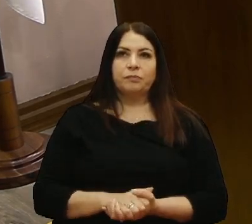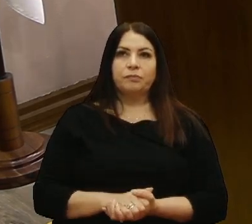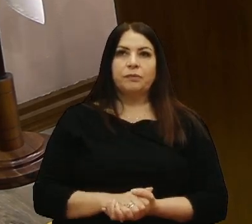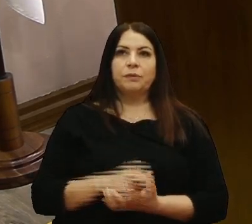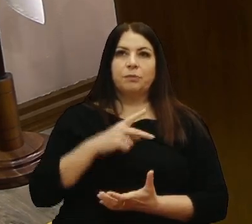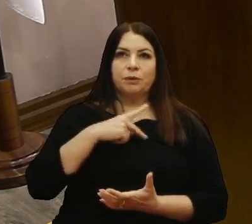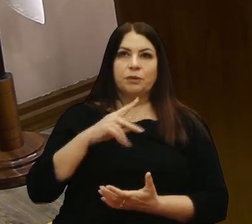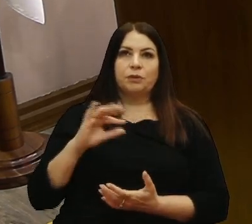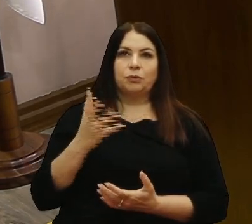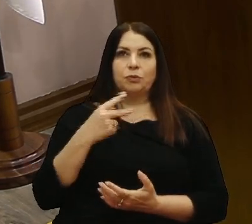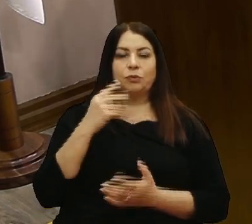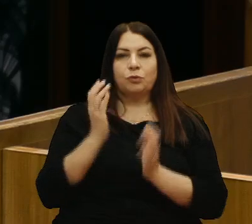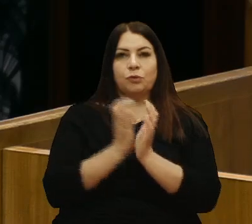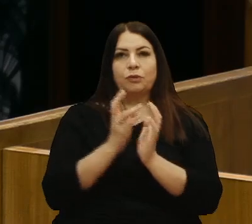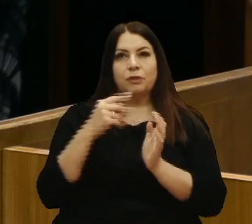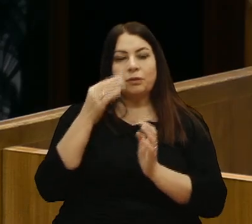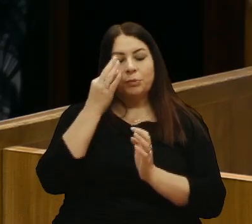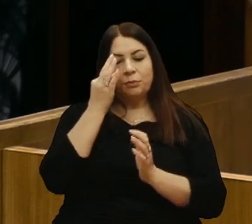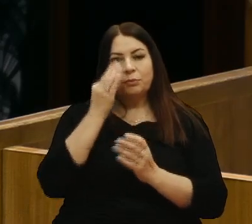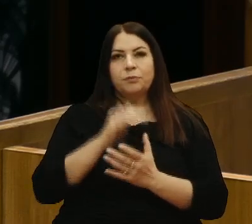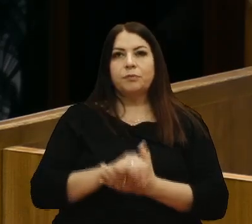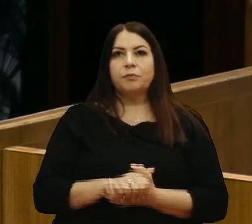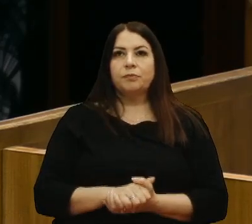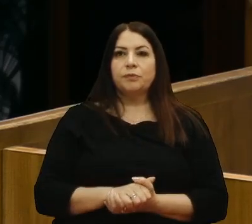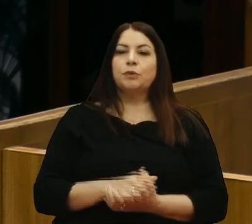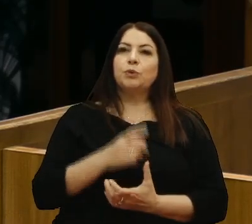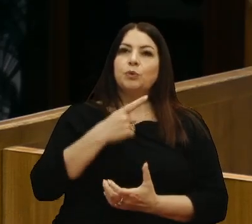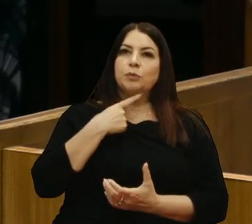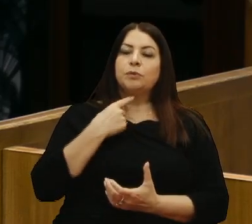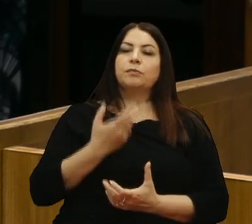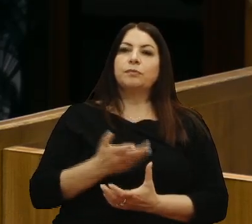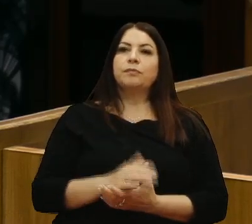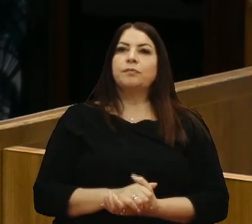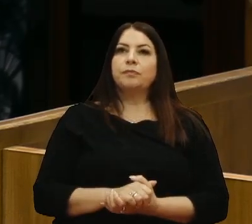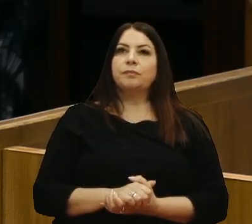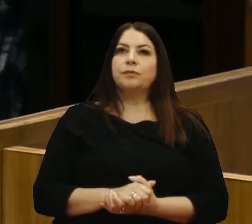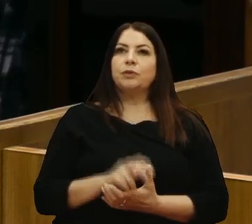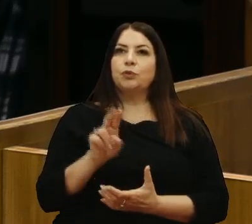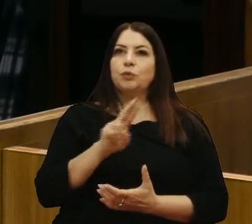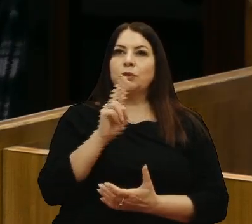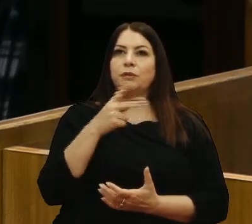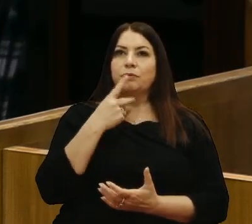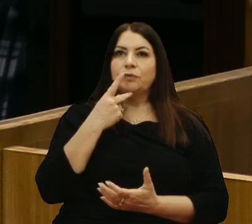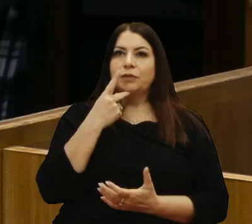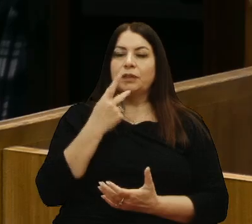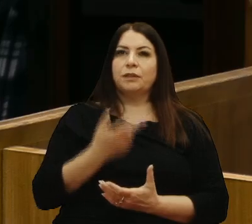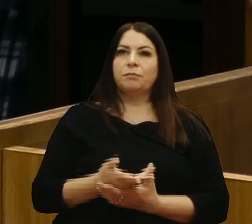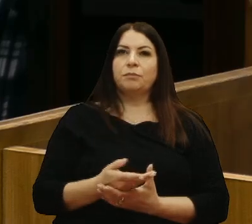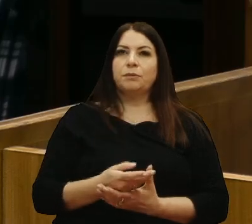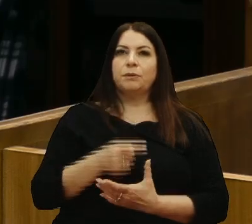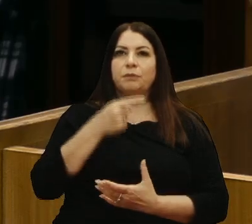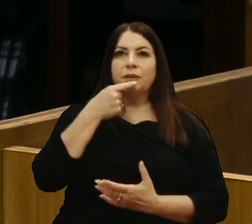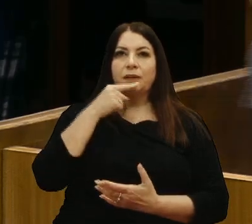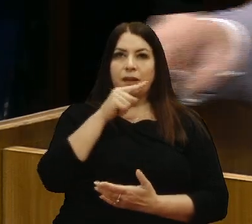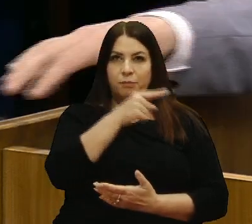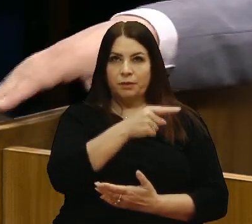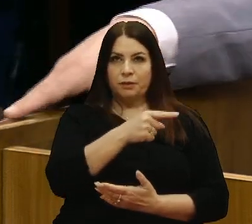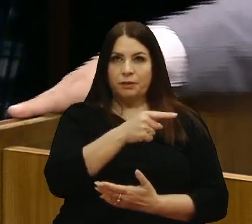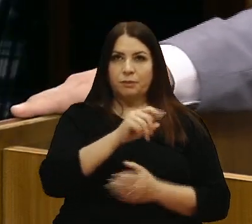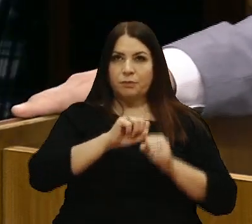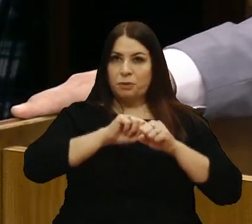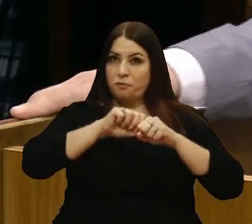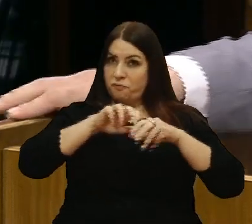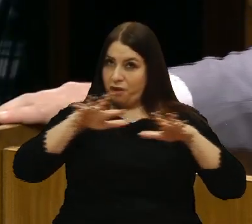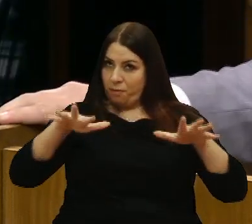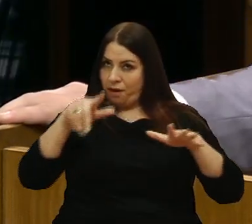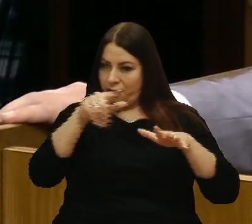Senhor presidente, nobres colegas aqui presentes, eu gostaria de, utilizando a palavra agora pelo Caleb, vereador Caleb, reverberar, é uma